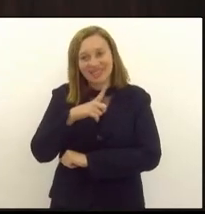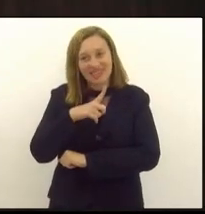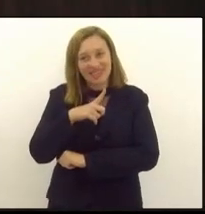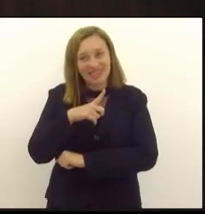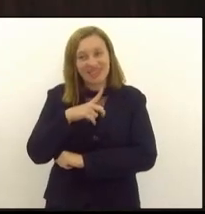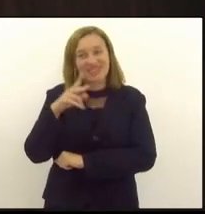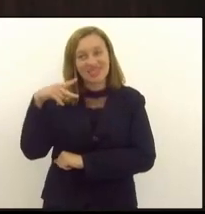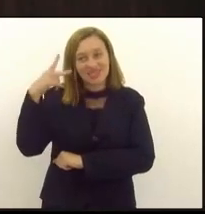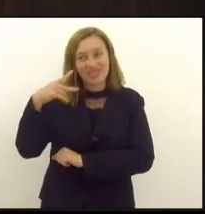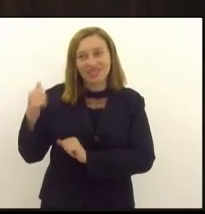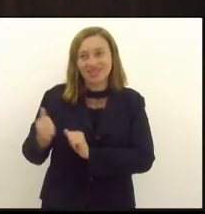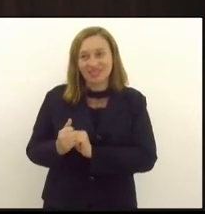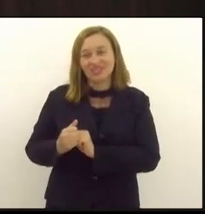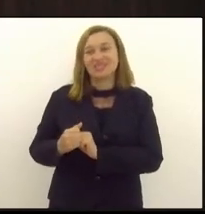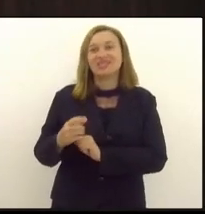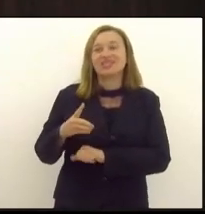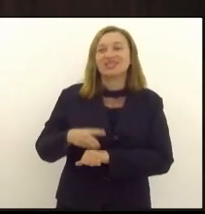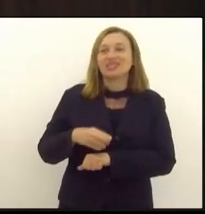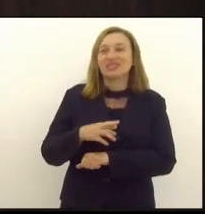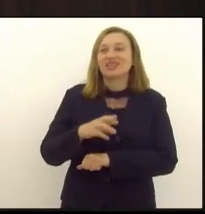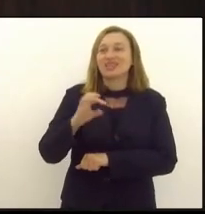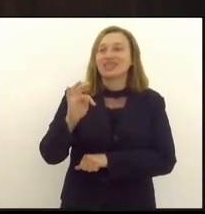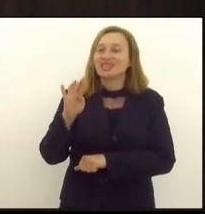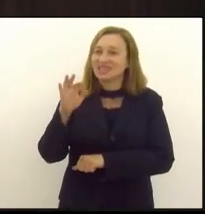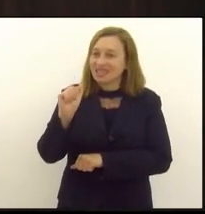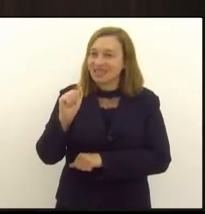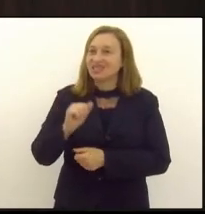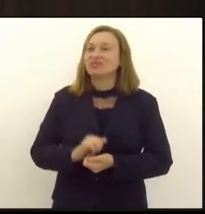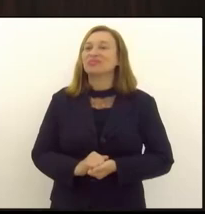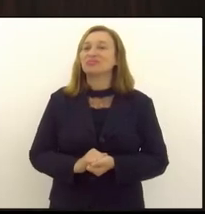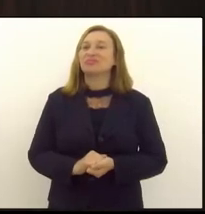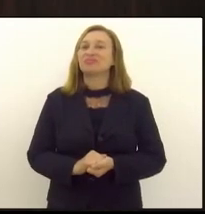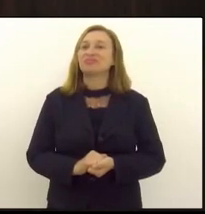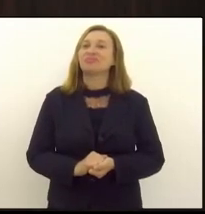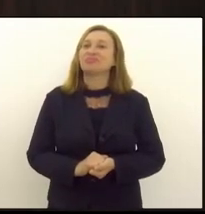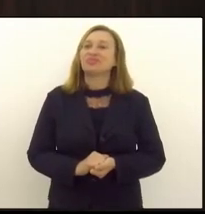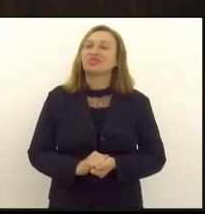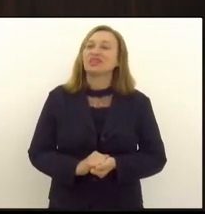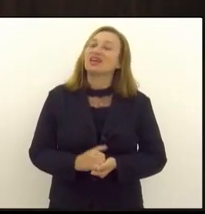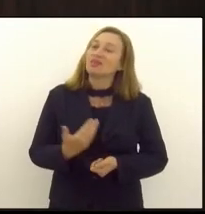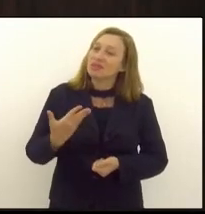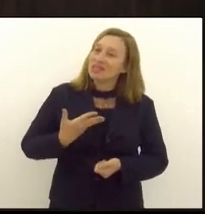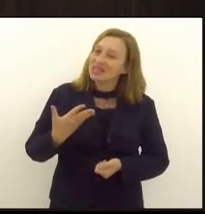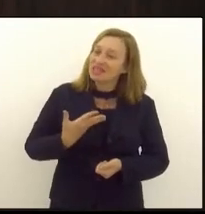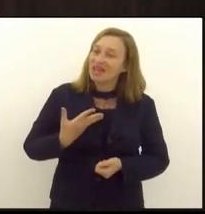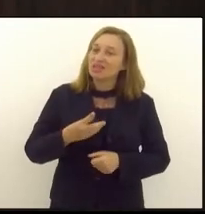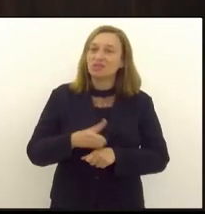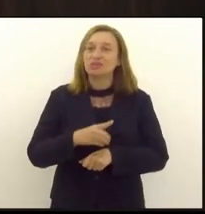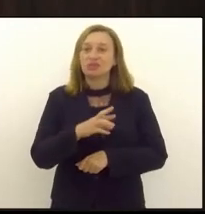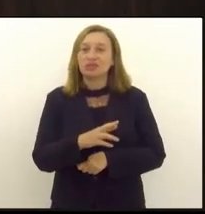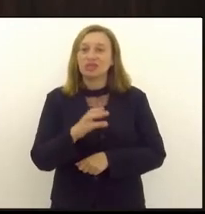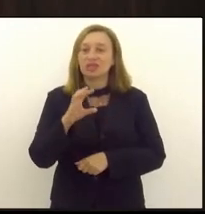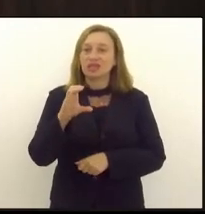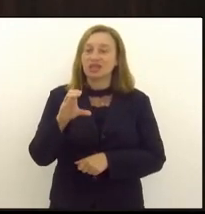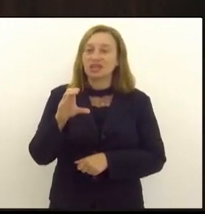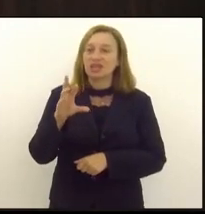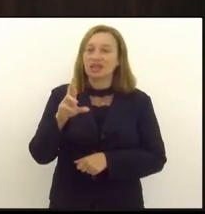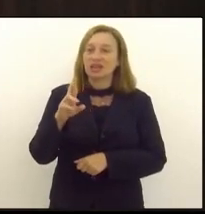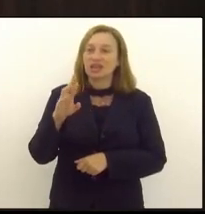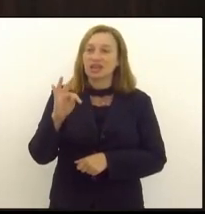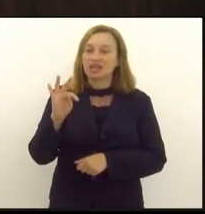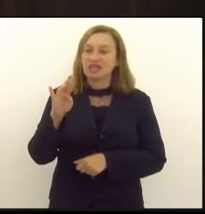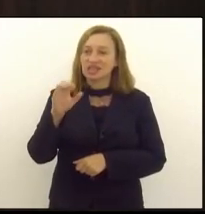ser vereador junto com a doutora Cristina, e, através da amizade com a doutora Cristina,